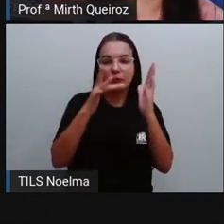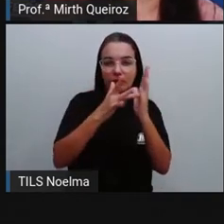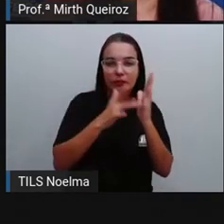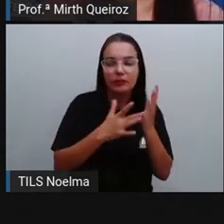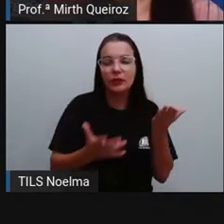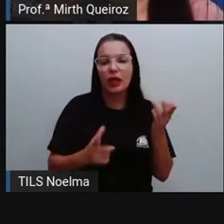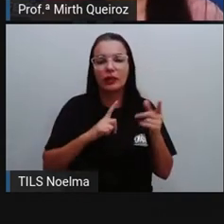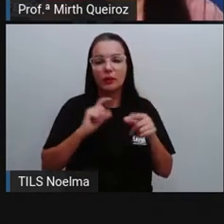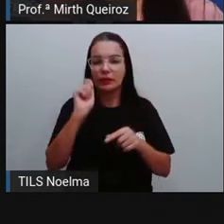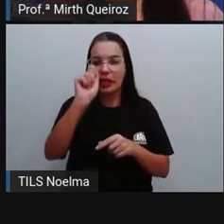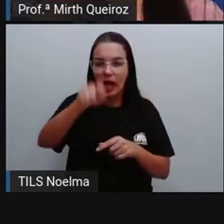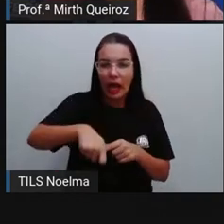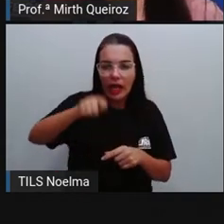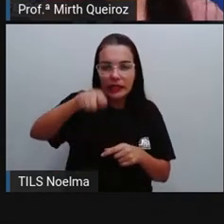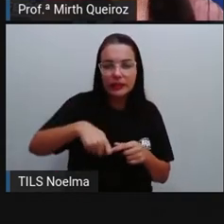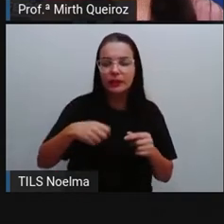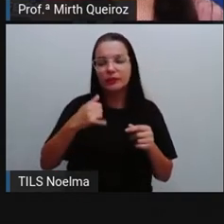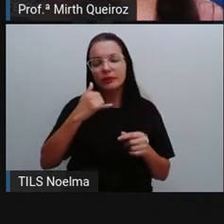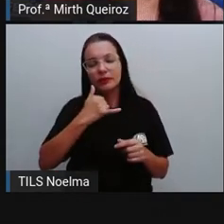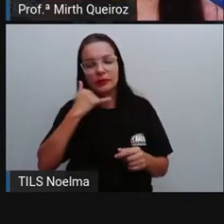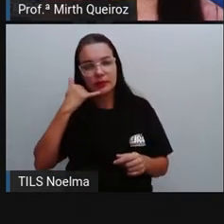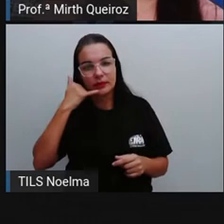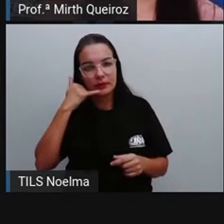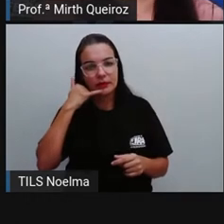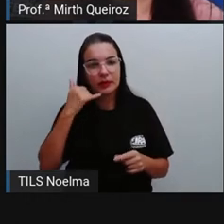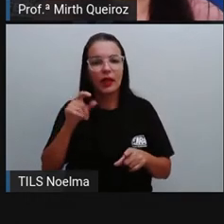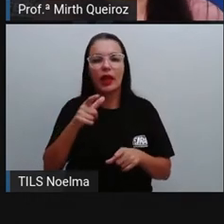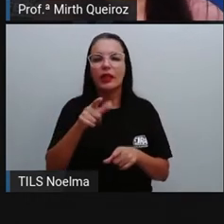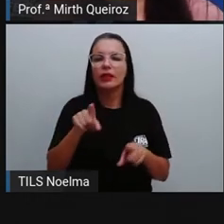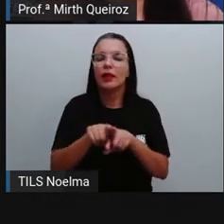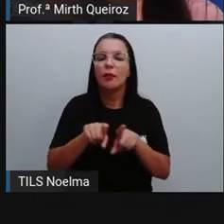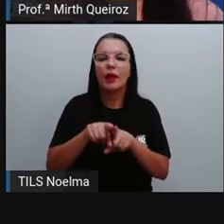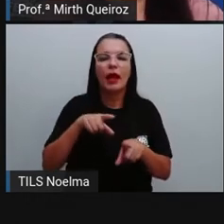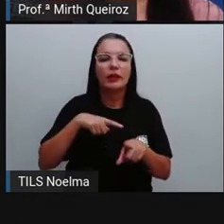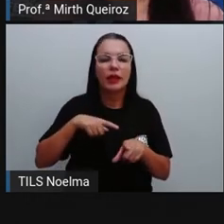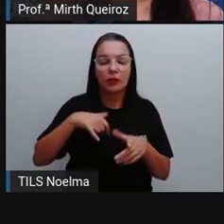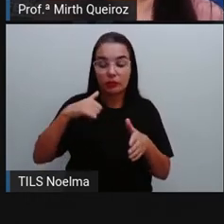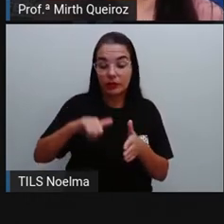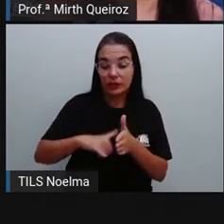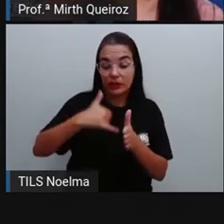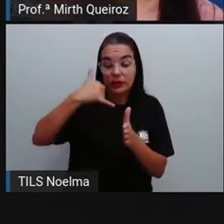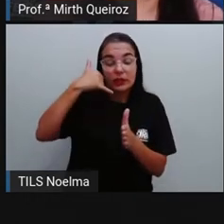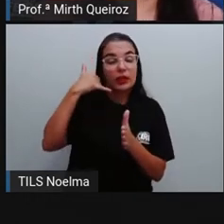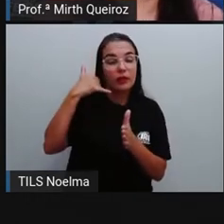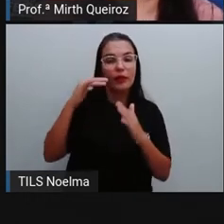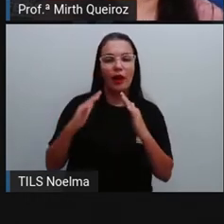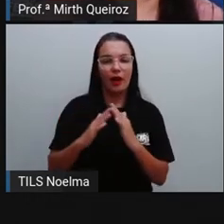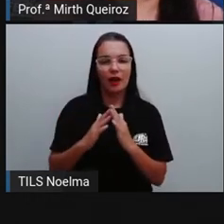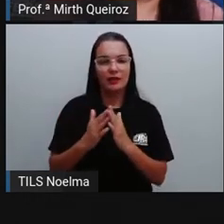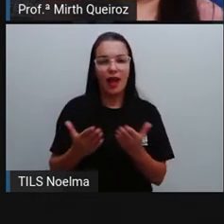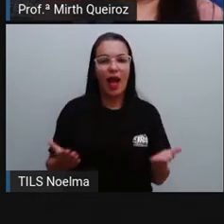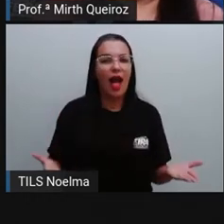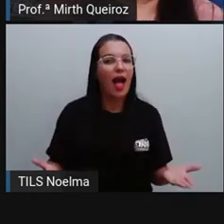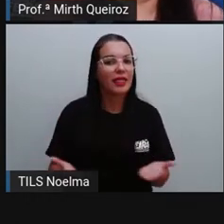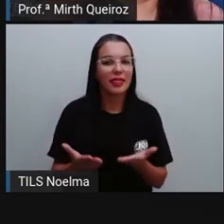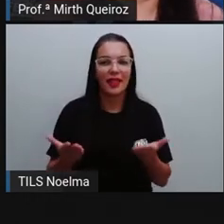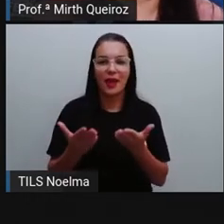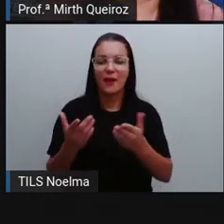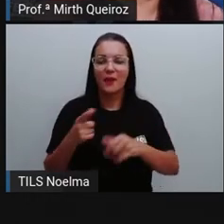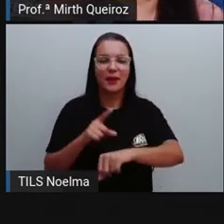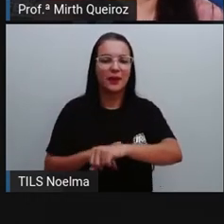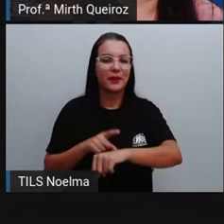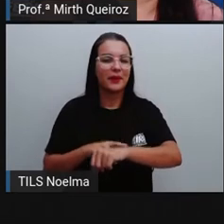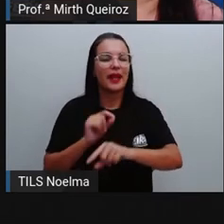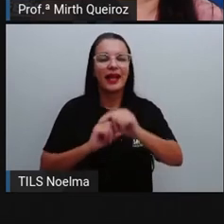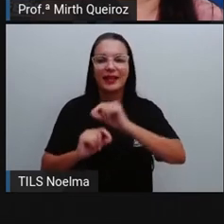evolução para o cartão telefônico, tivemos os telefones fixos até a gente chegar ao nosso